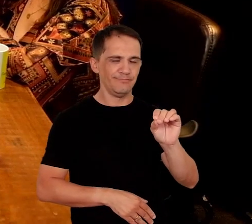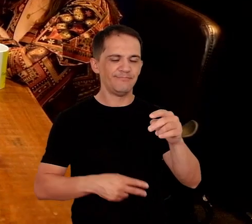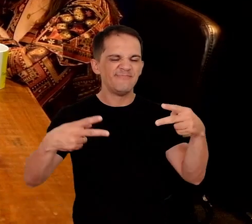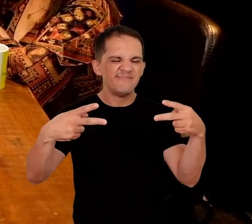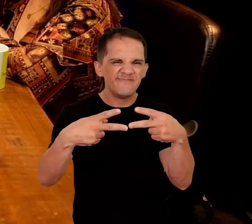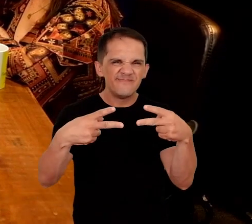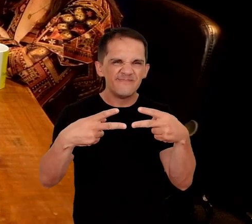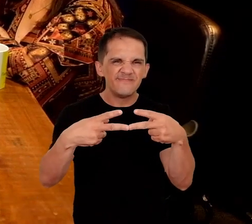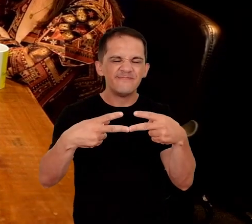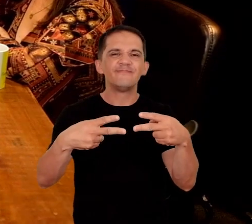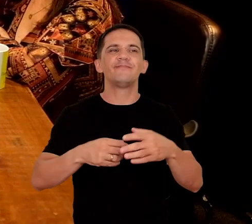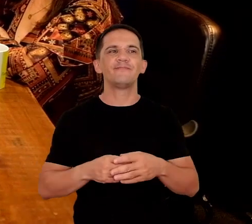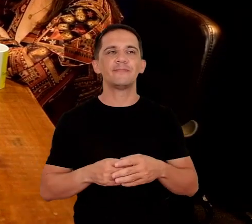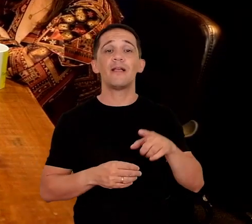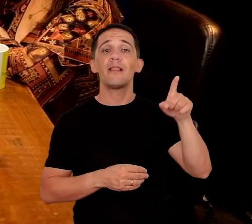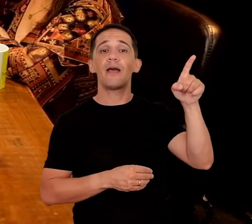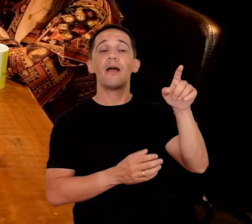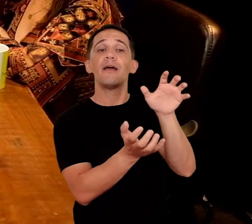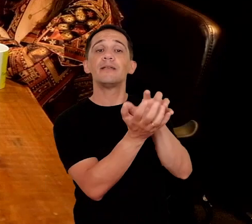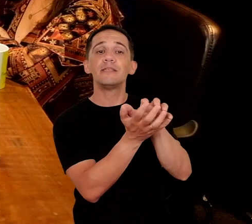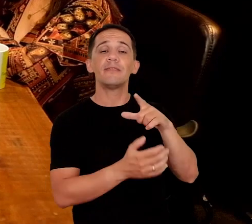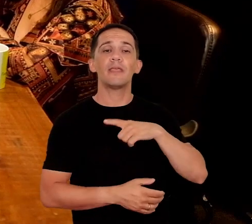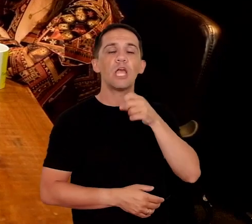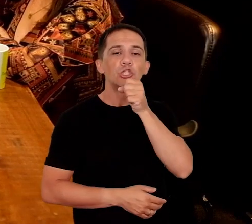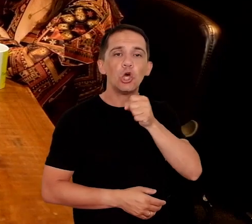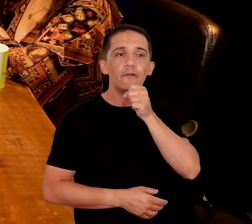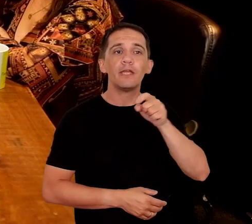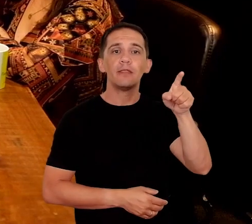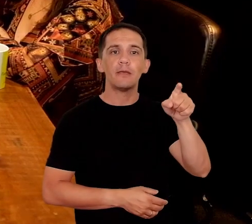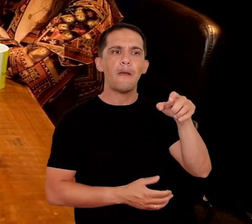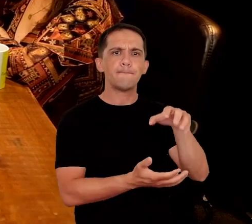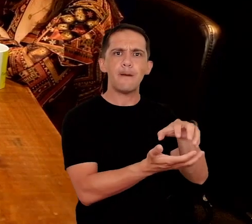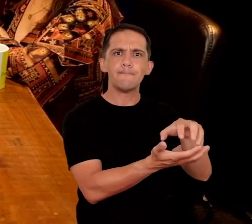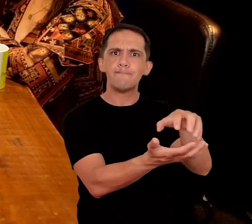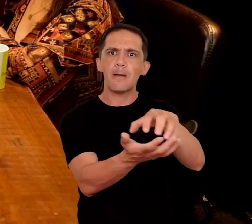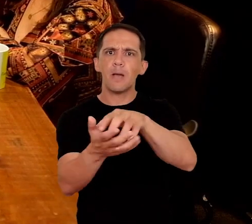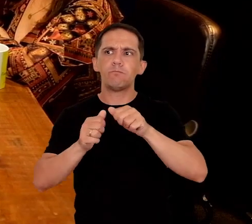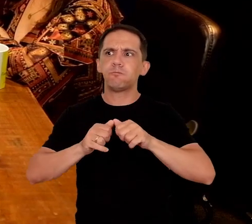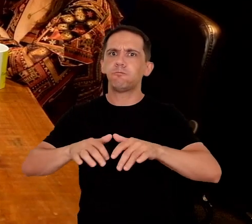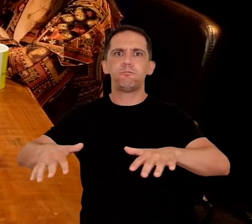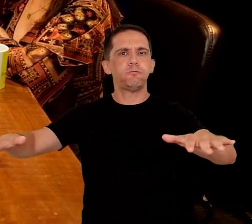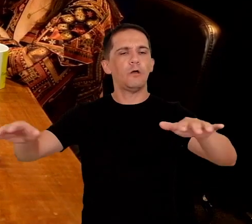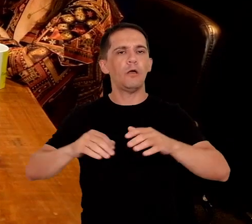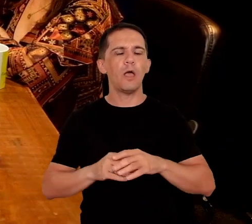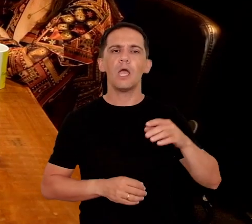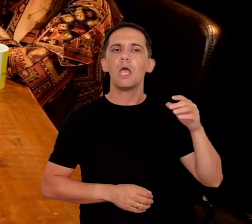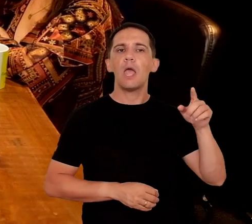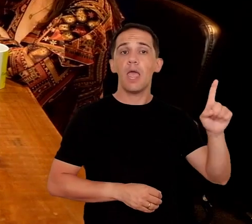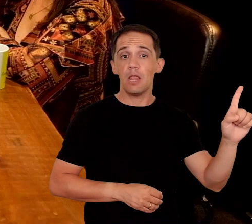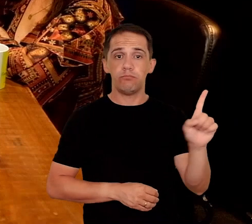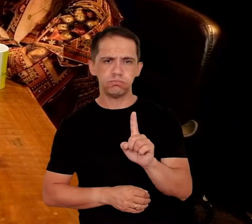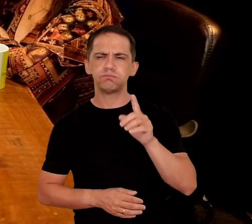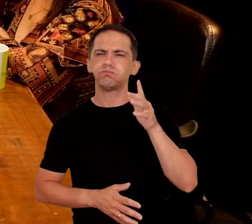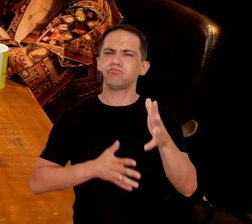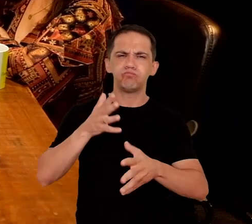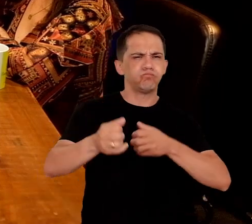no Recife, e que já abriu várias filiais, assim, né? Então ele veio, contou a história dele, de como ele começou, onde no